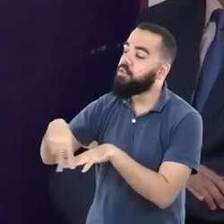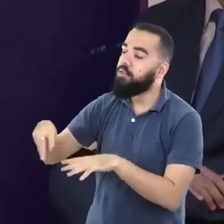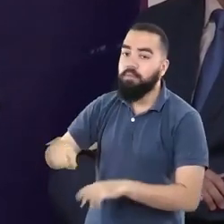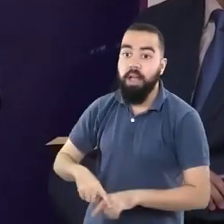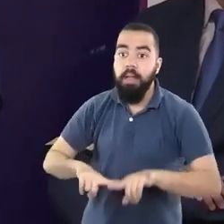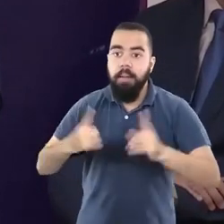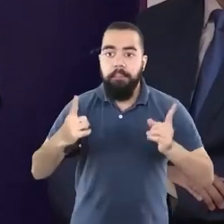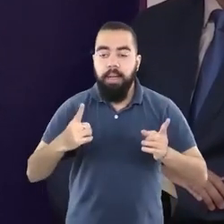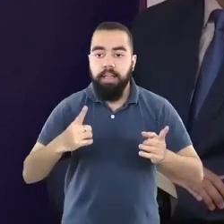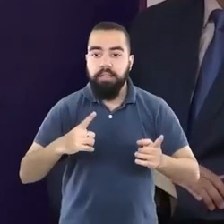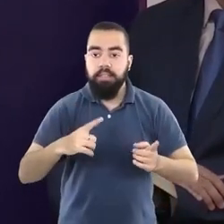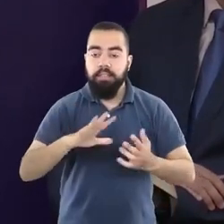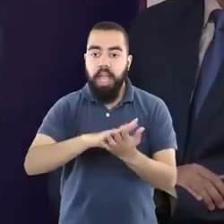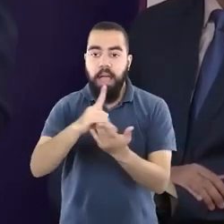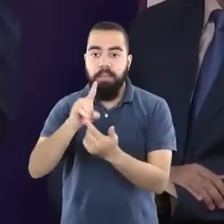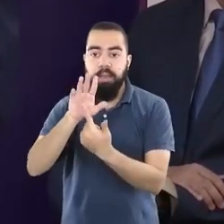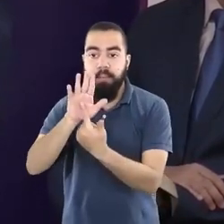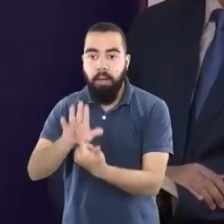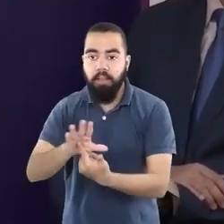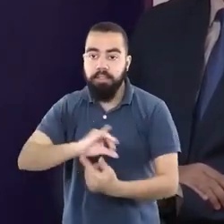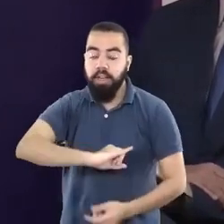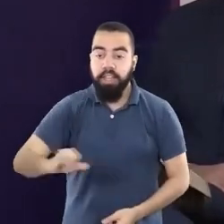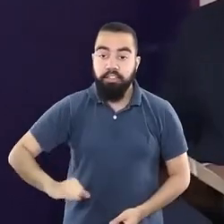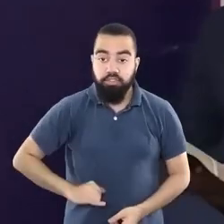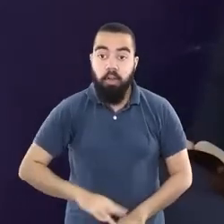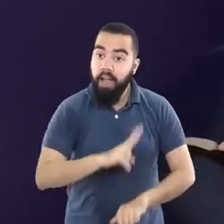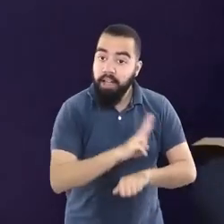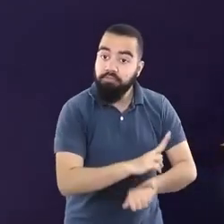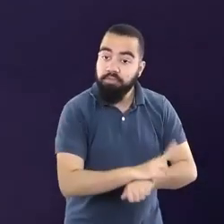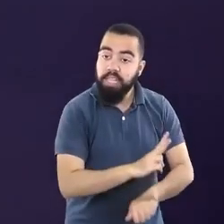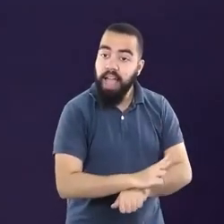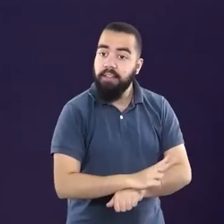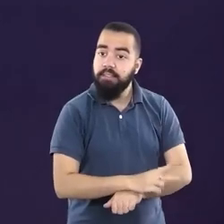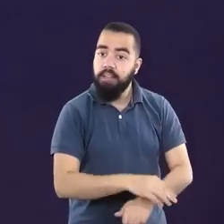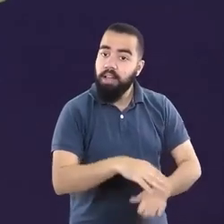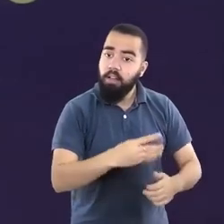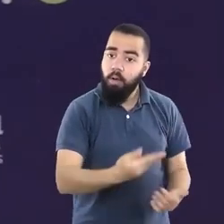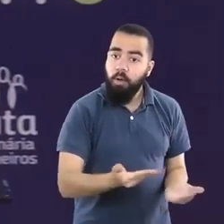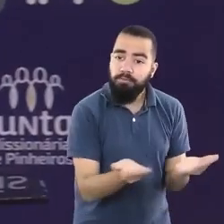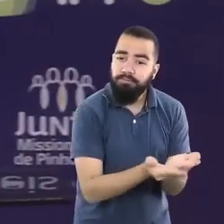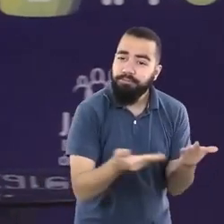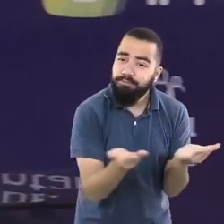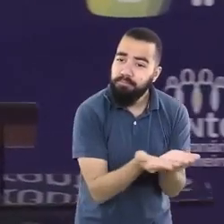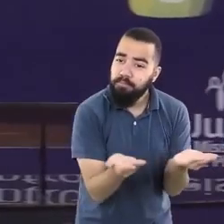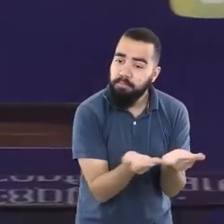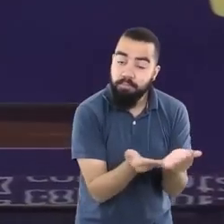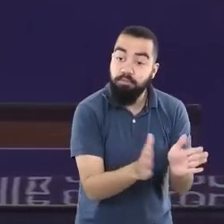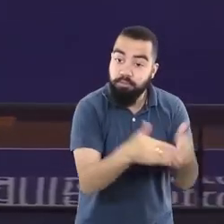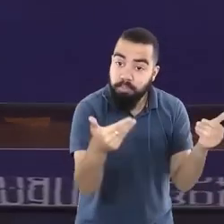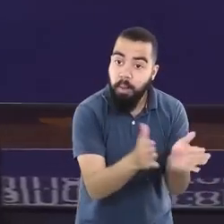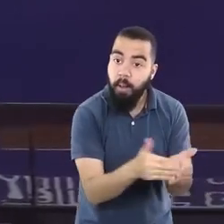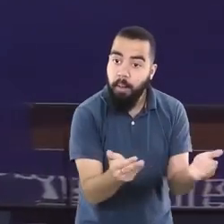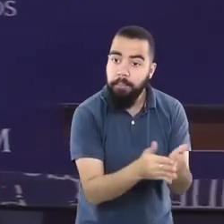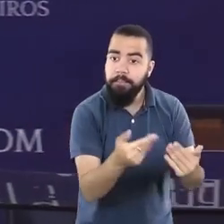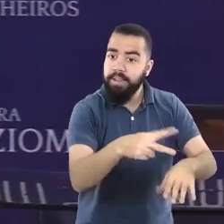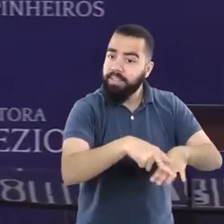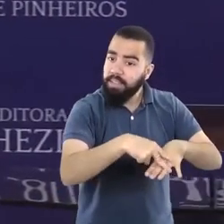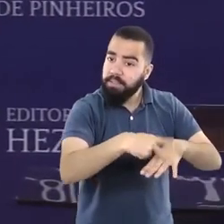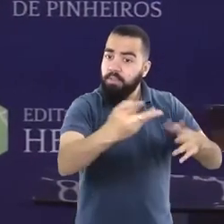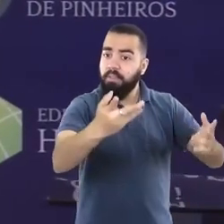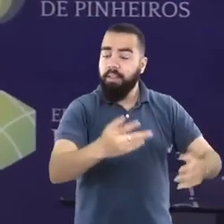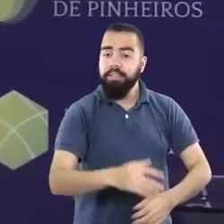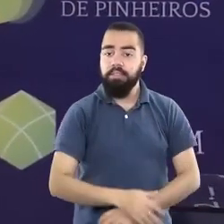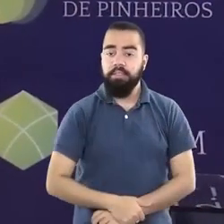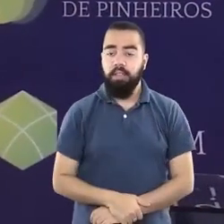dos aleijados e os olhos dos cegos. E eu faço uma perguntinha simples para você. Qual a